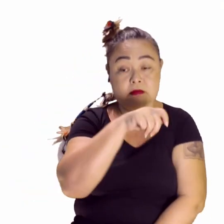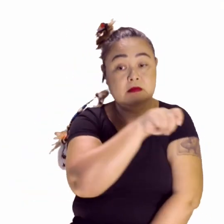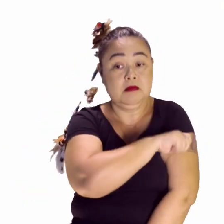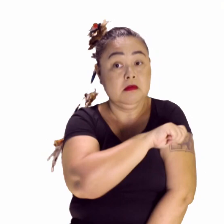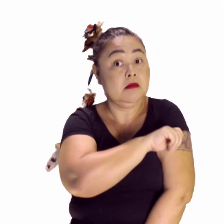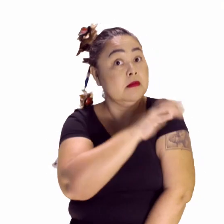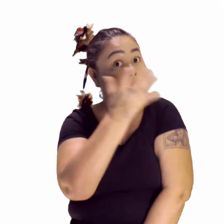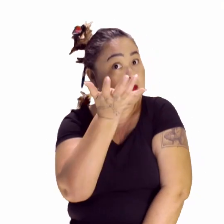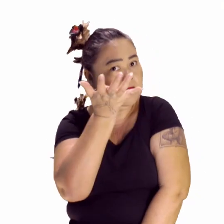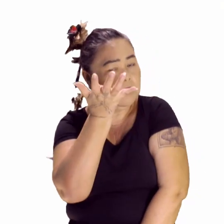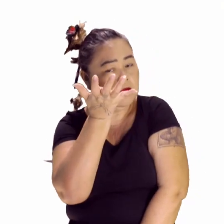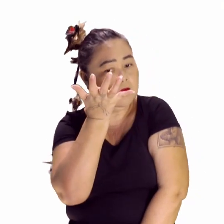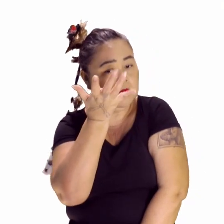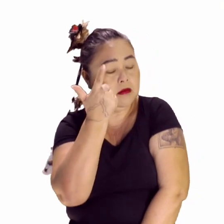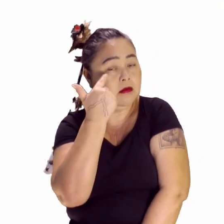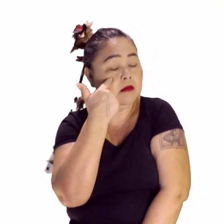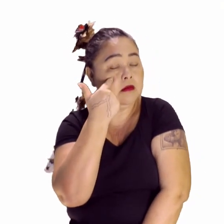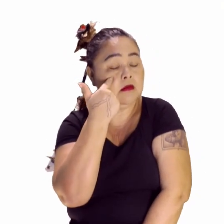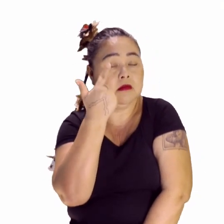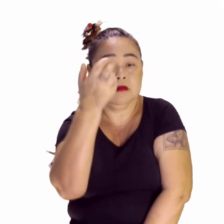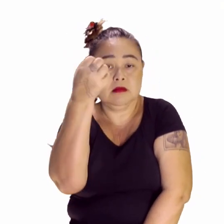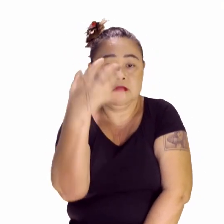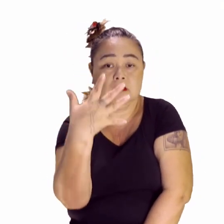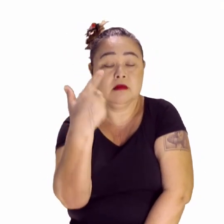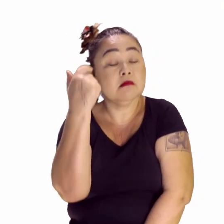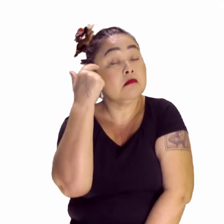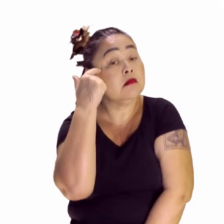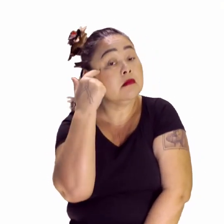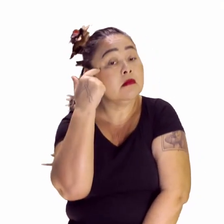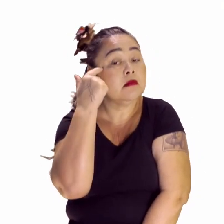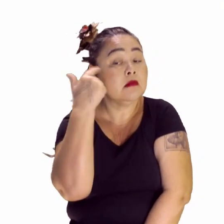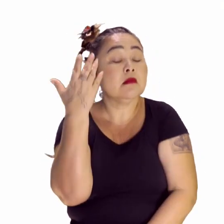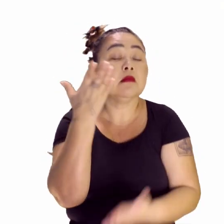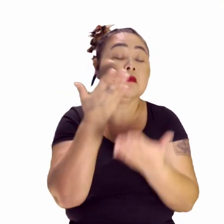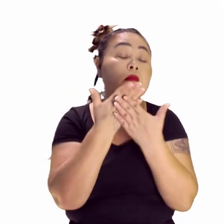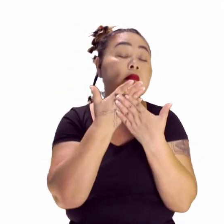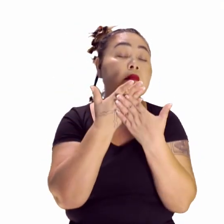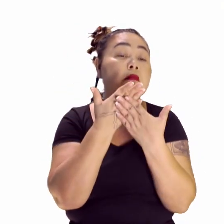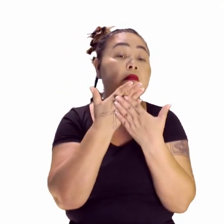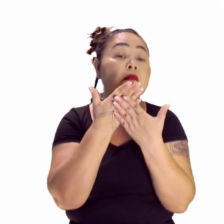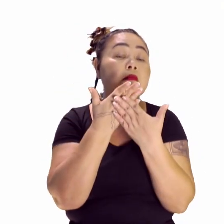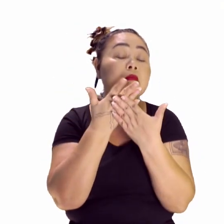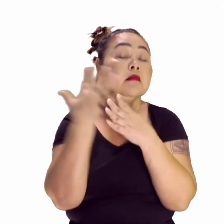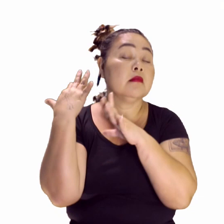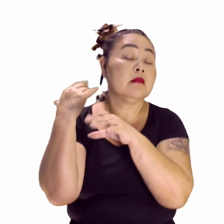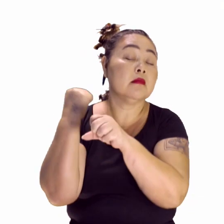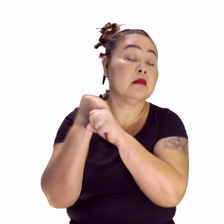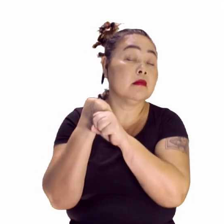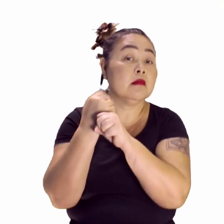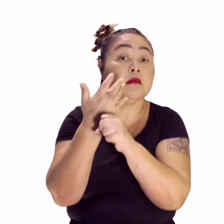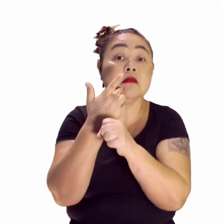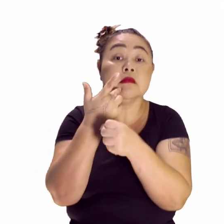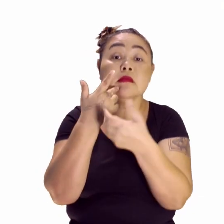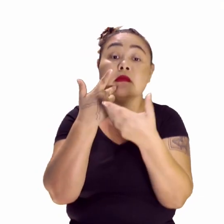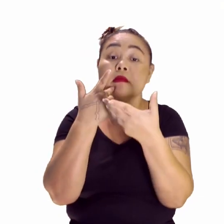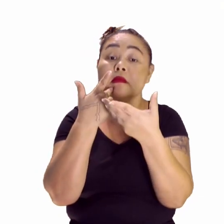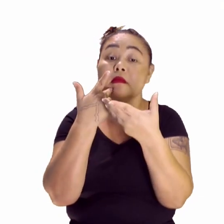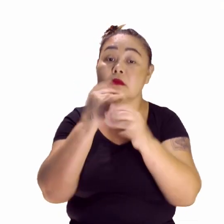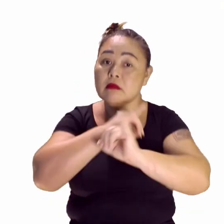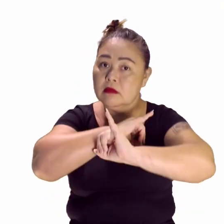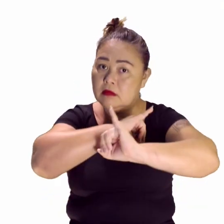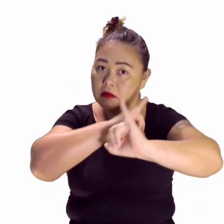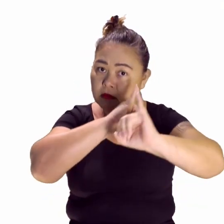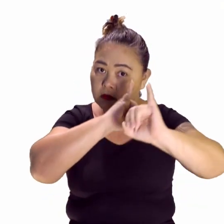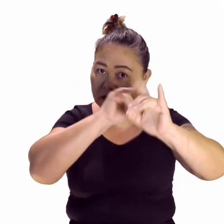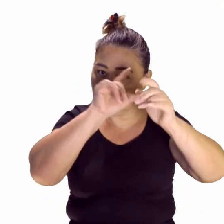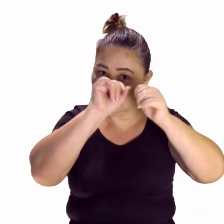vezes, querer... Vamos já dar uma observação, né? Pensar que na aula, essa revisão vai dizer tudo que ele precisou aprender. Não. Tem que